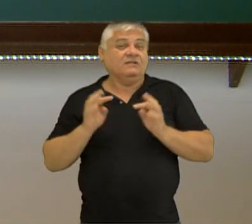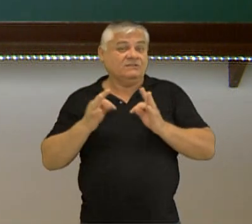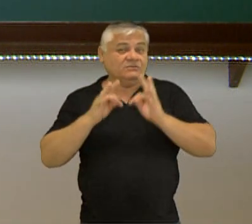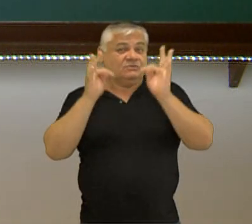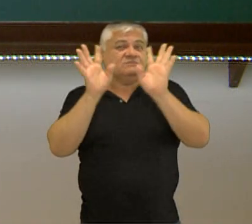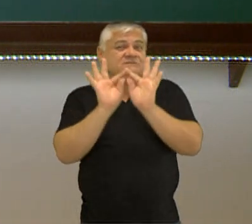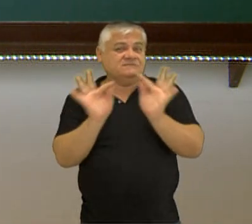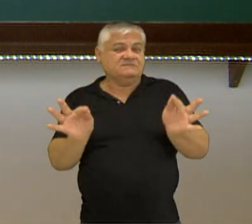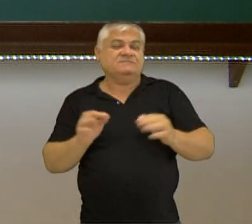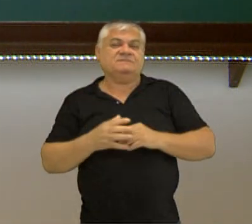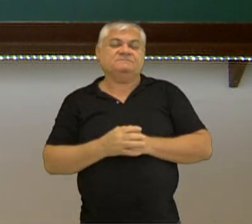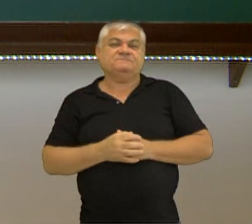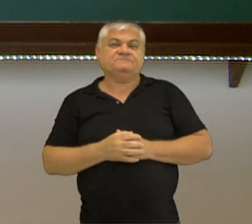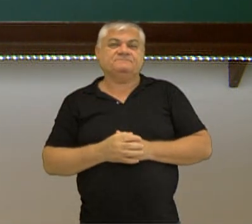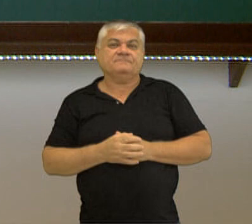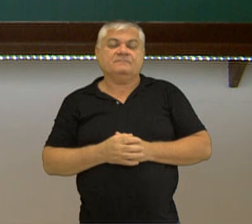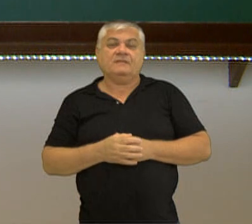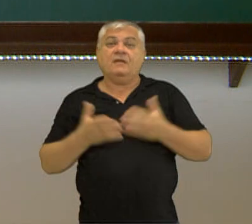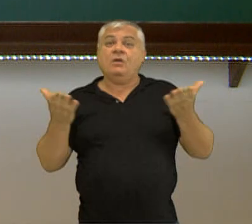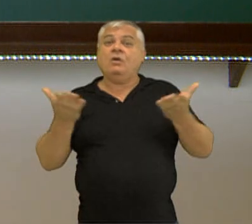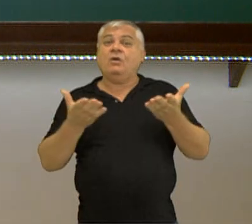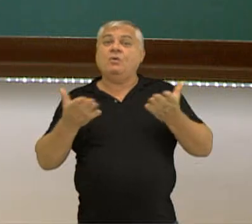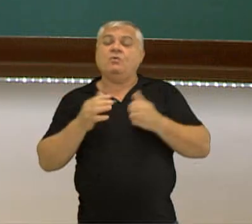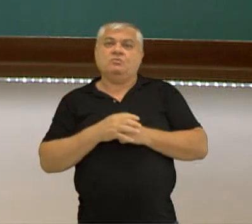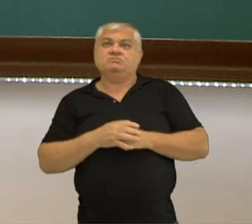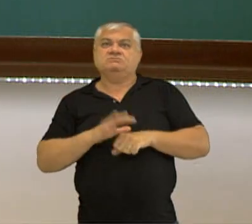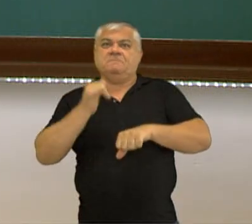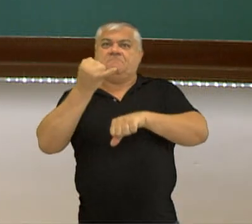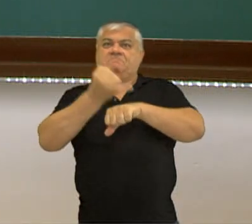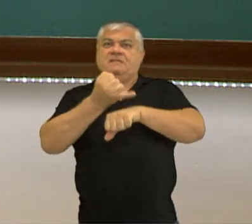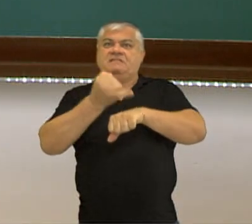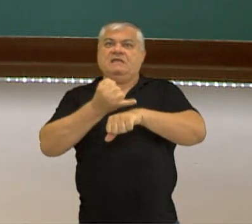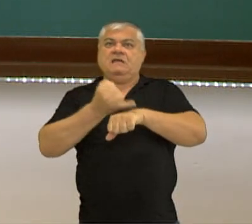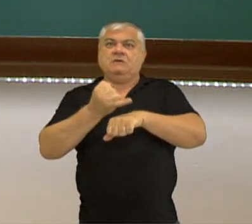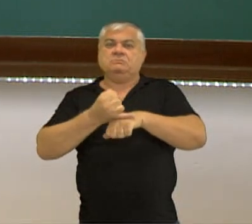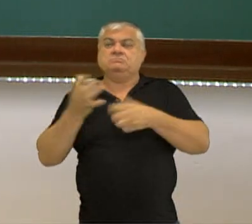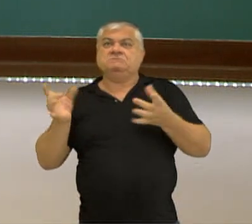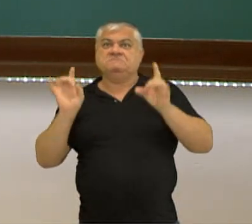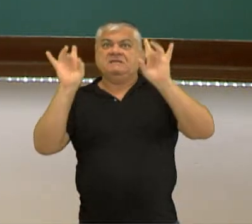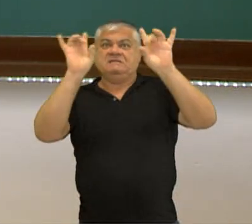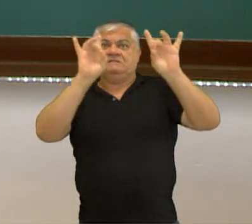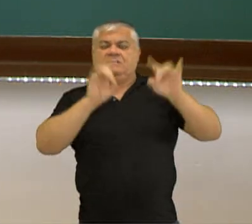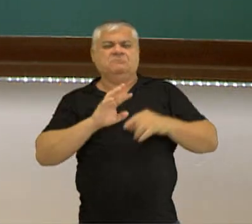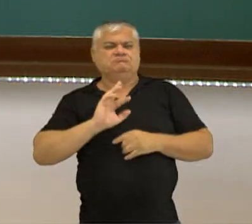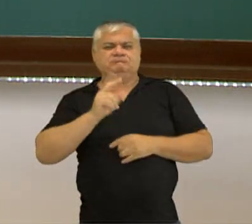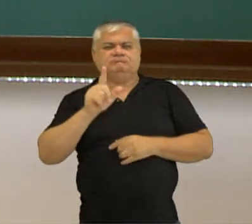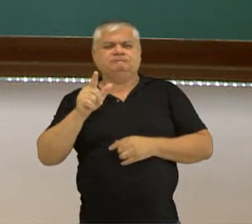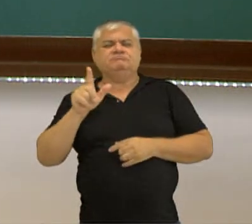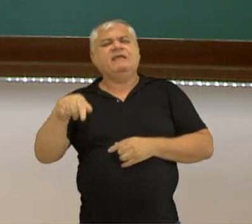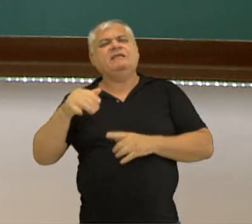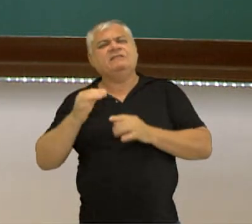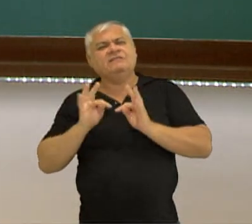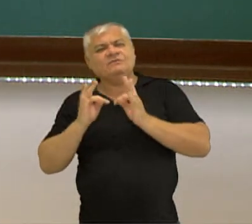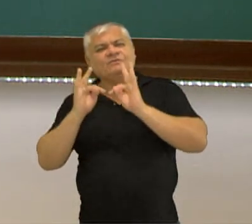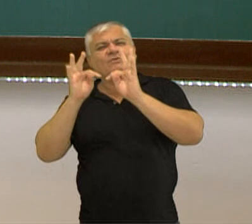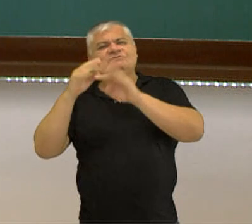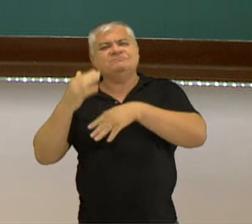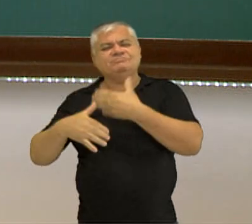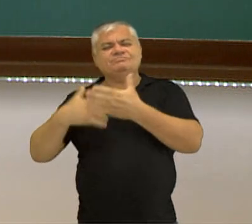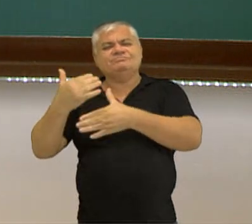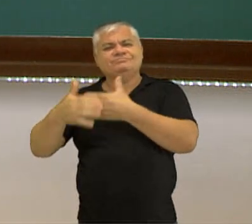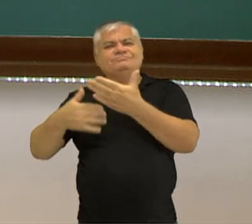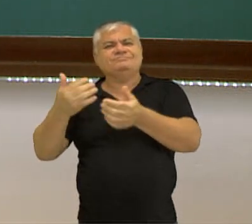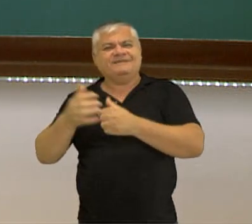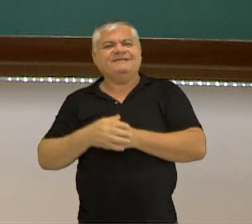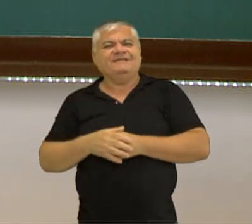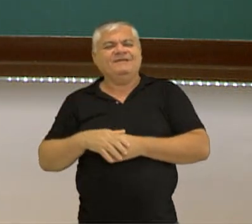pequena. Hoje o ferro não é um metal tão precioso, porque nós temos tecnologia, muita tecnologia,